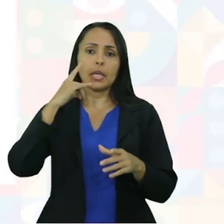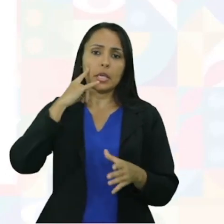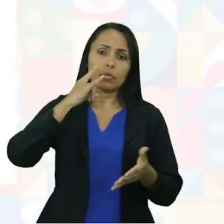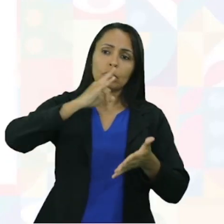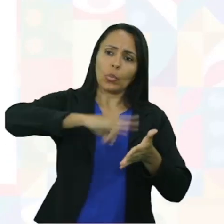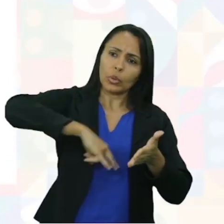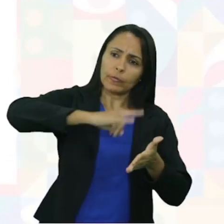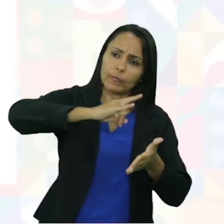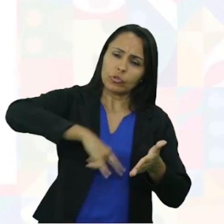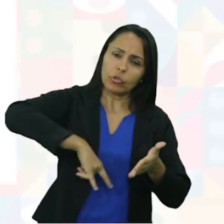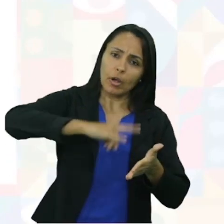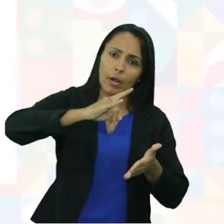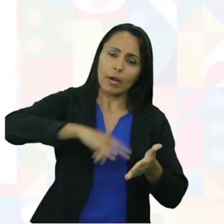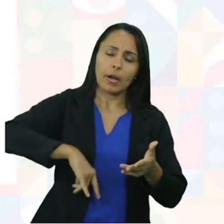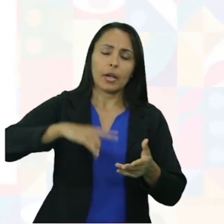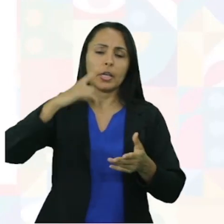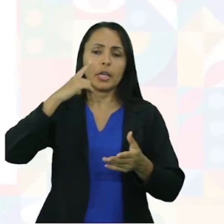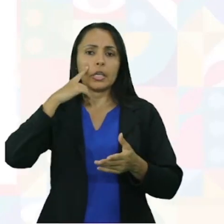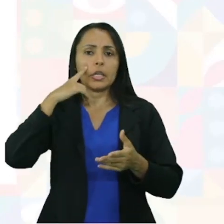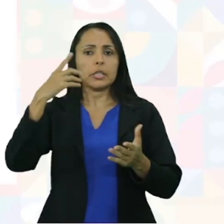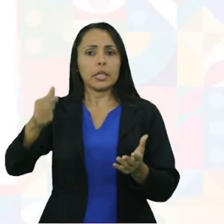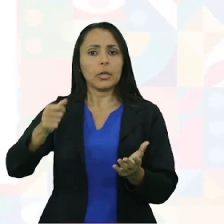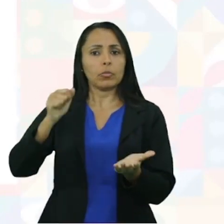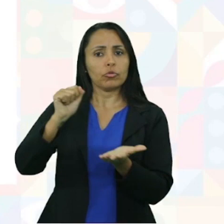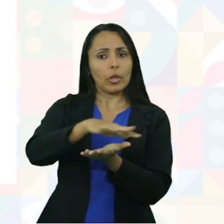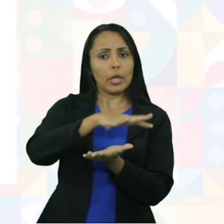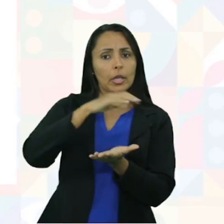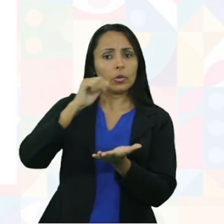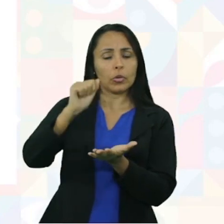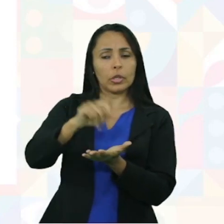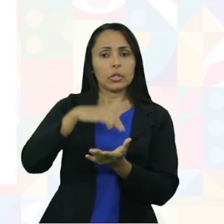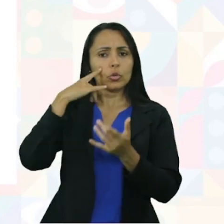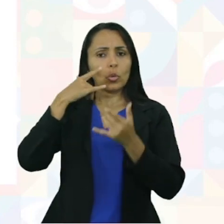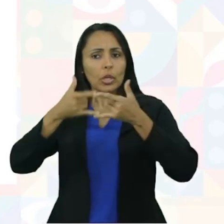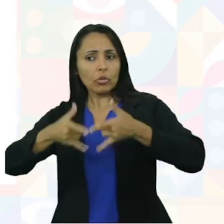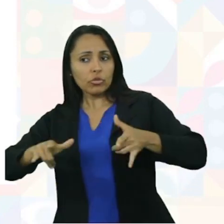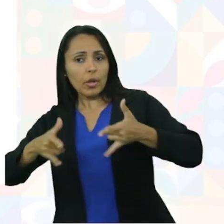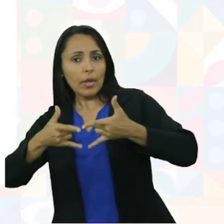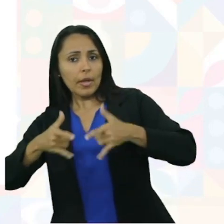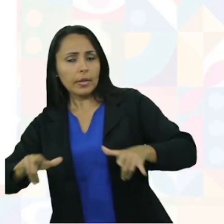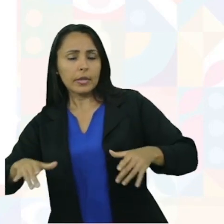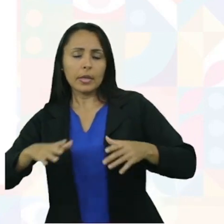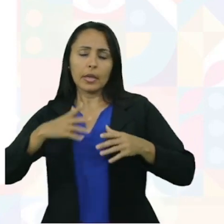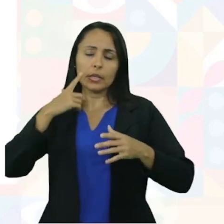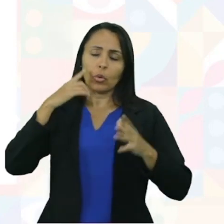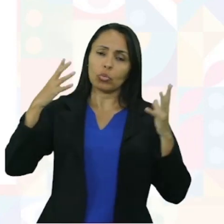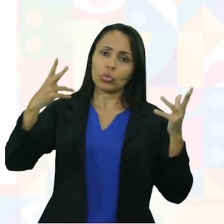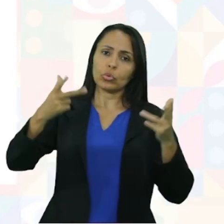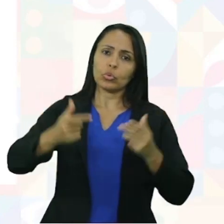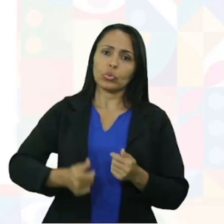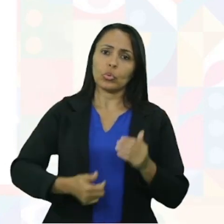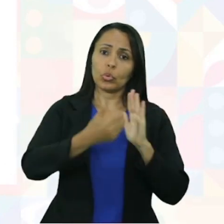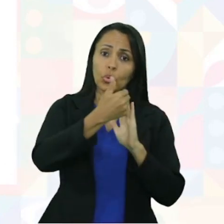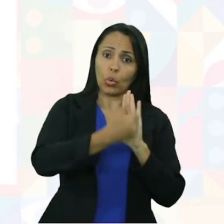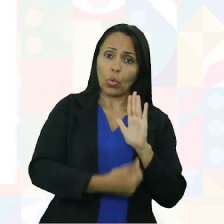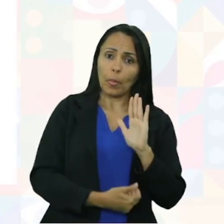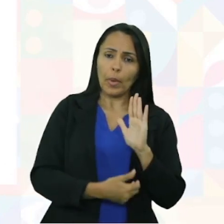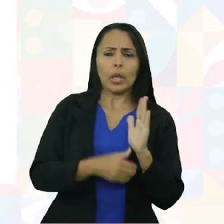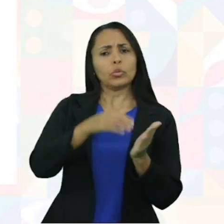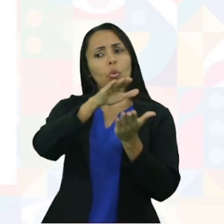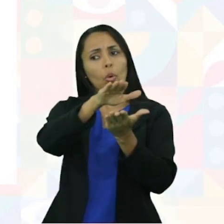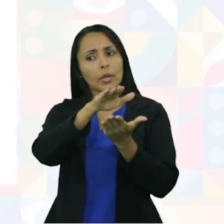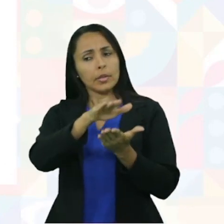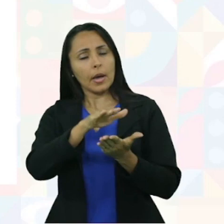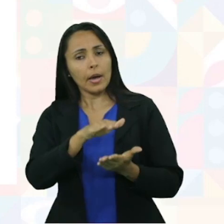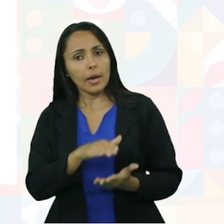preço, cópia de contra-cheque, pesquisa de preço. Então, tudo isso são documentos que são utilizados para prestação de contas, tanto